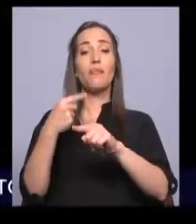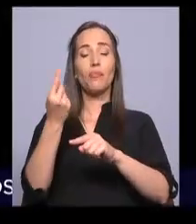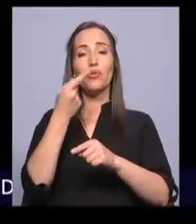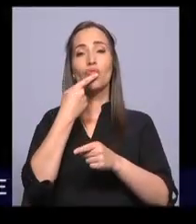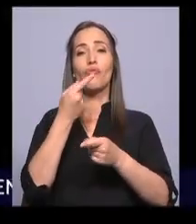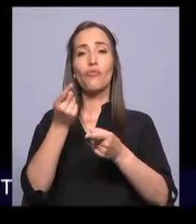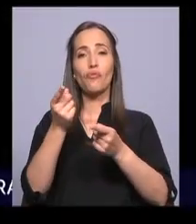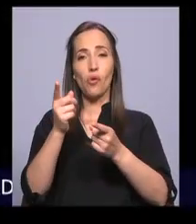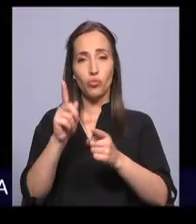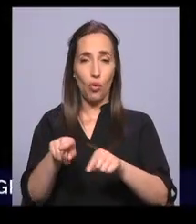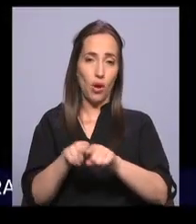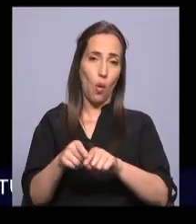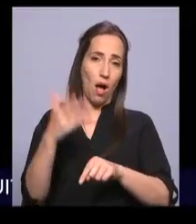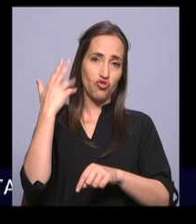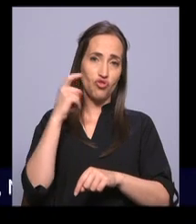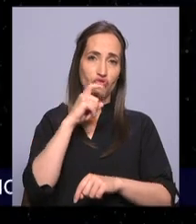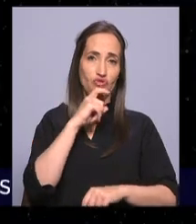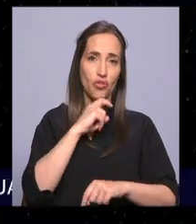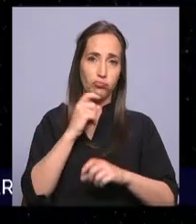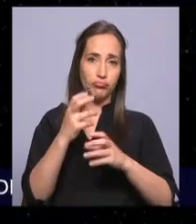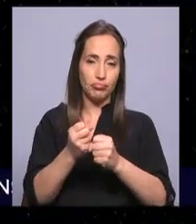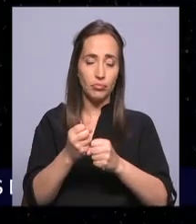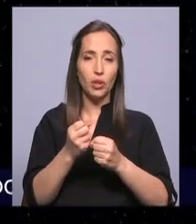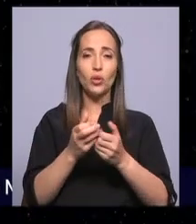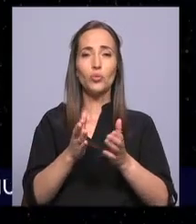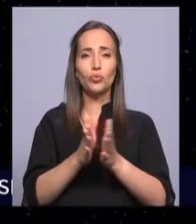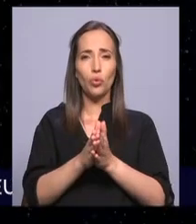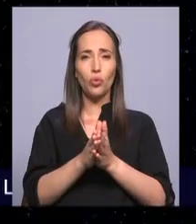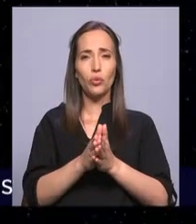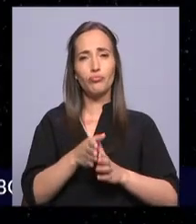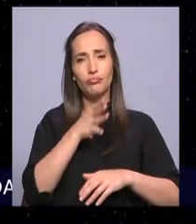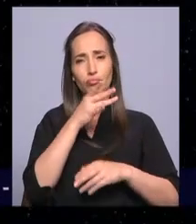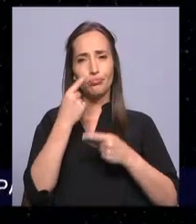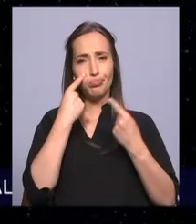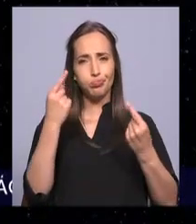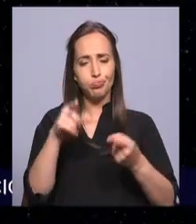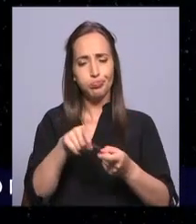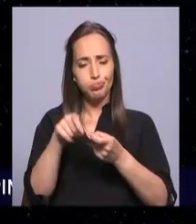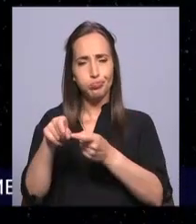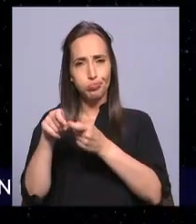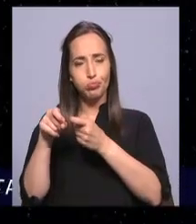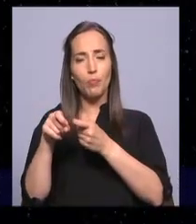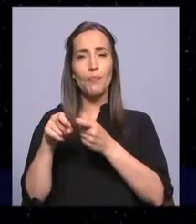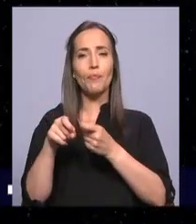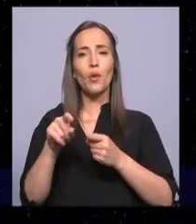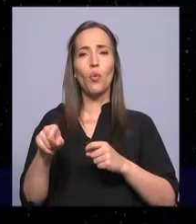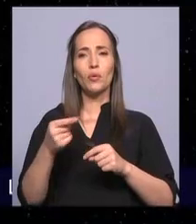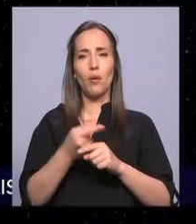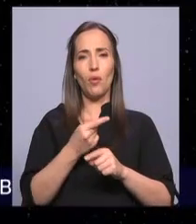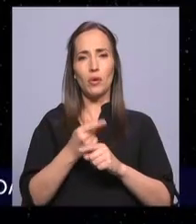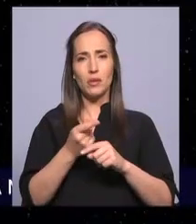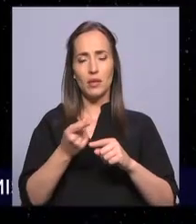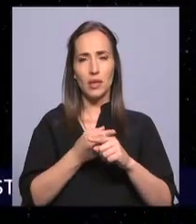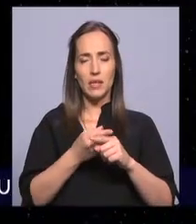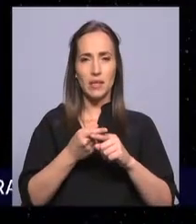estado de congelamento. Tudo isto é contado nestas amostras. Depois, outro aspecto muito interessante.